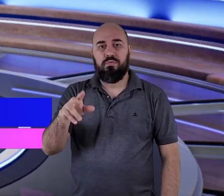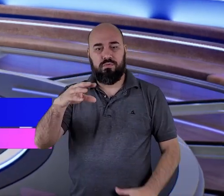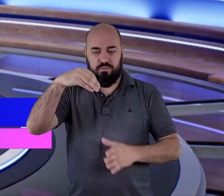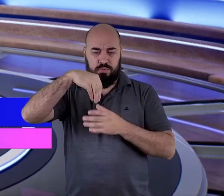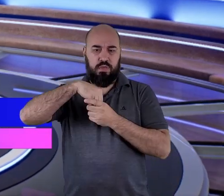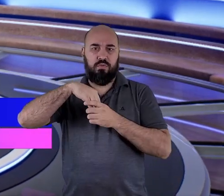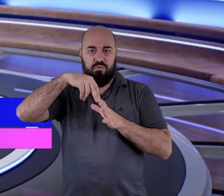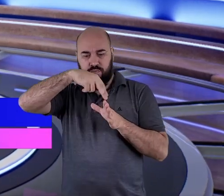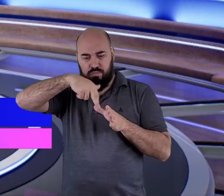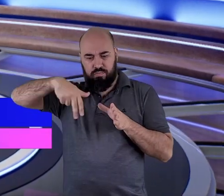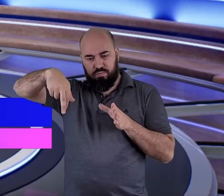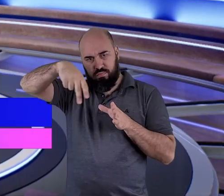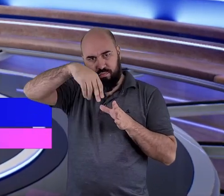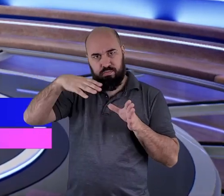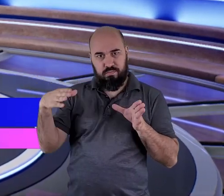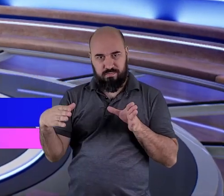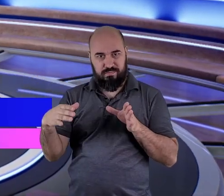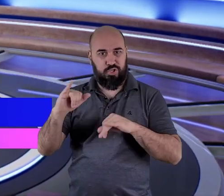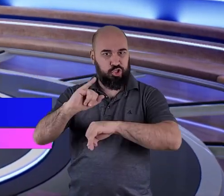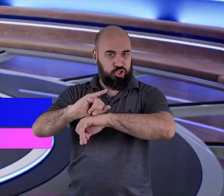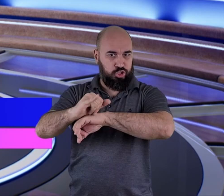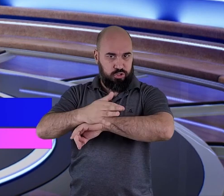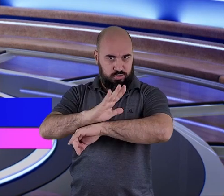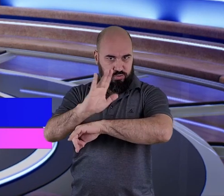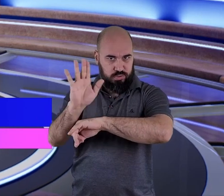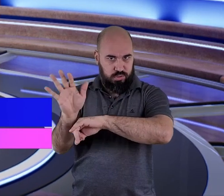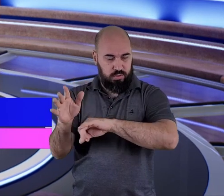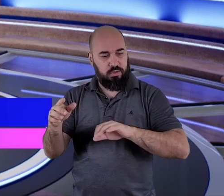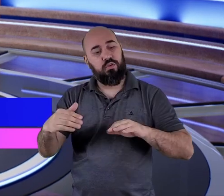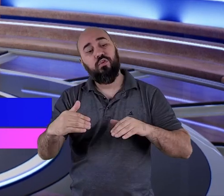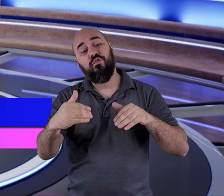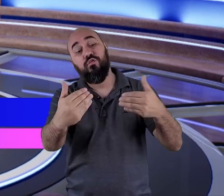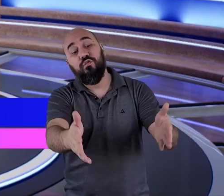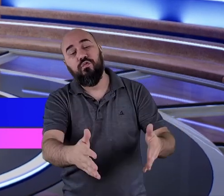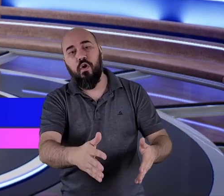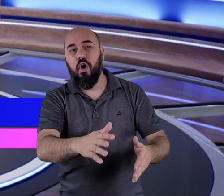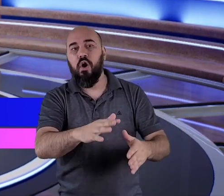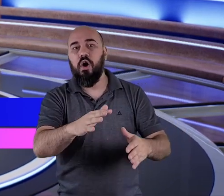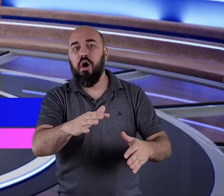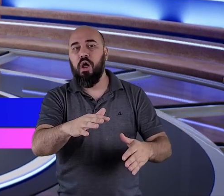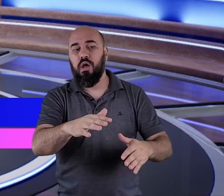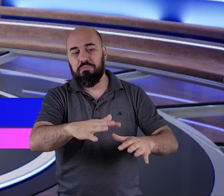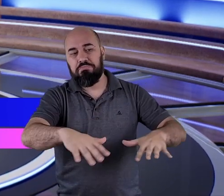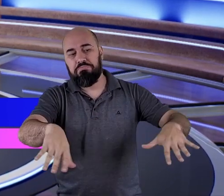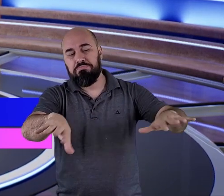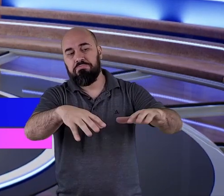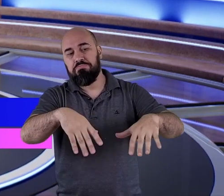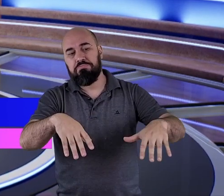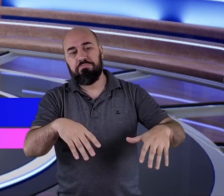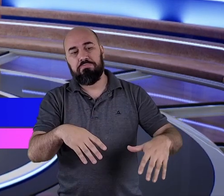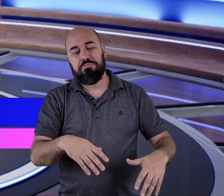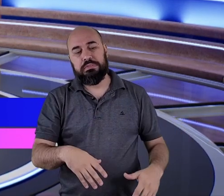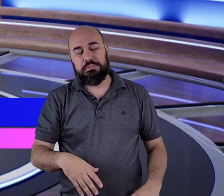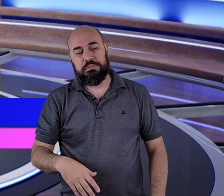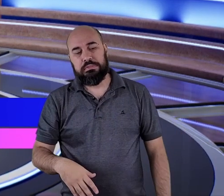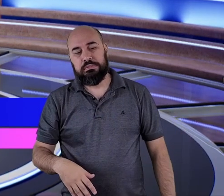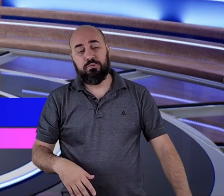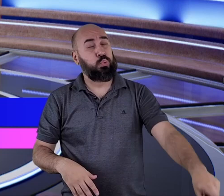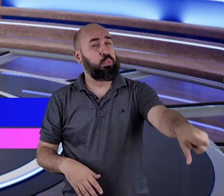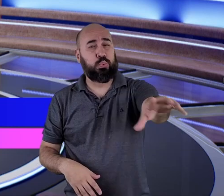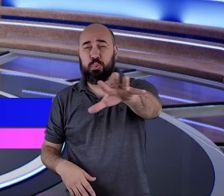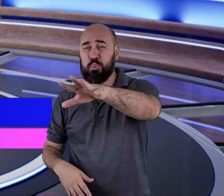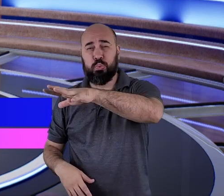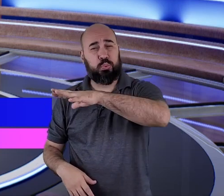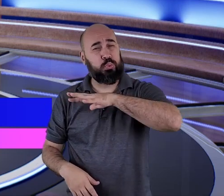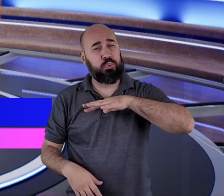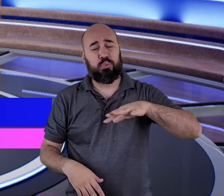do lado de fora. Deus permitirá que aqueles que se apegam ao pecado entendam as razões pelas